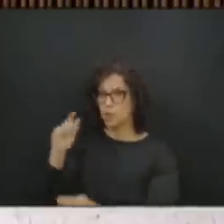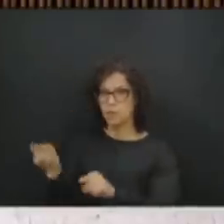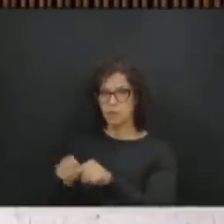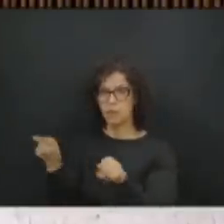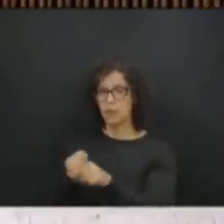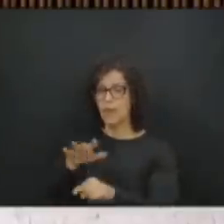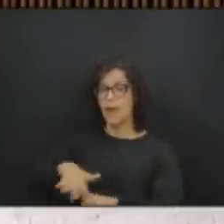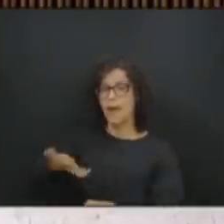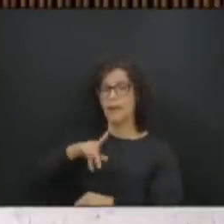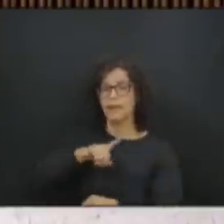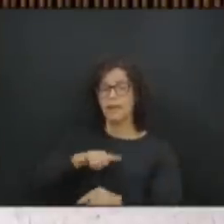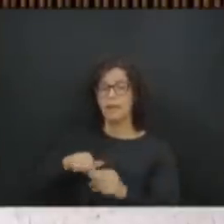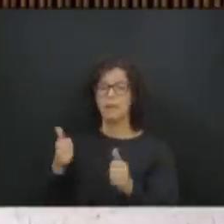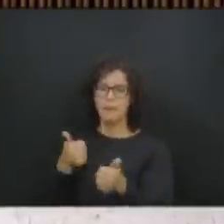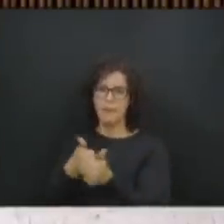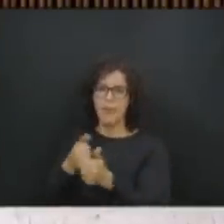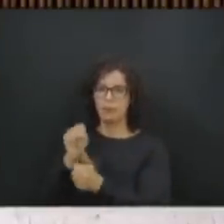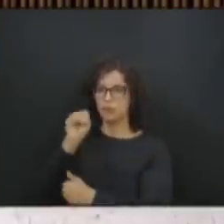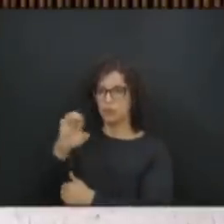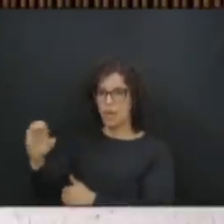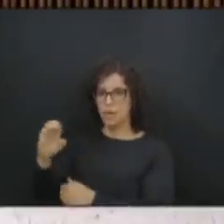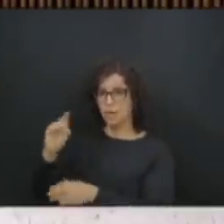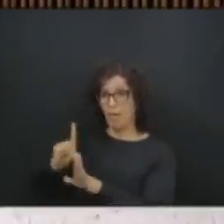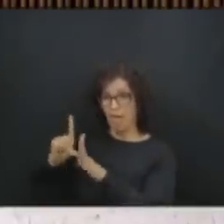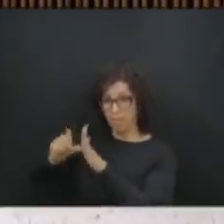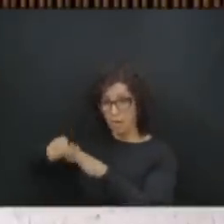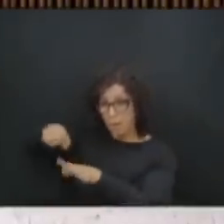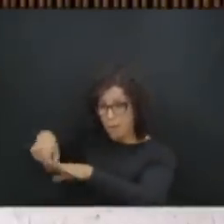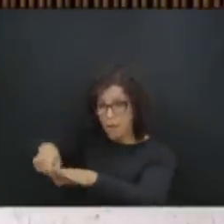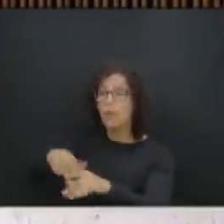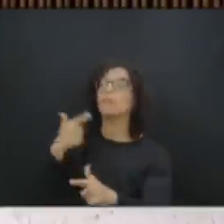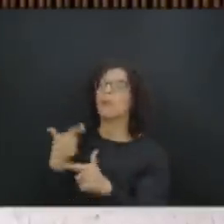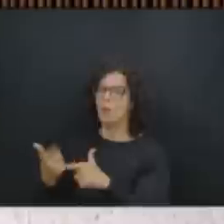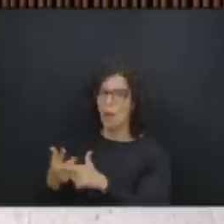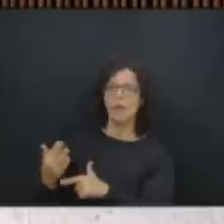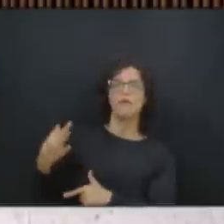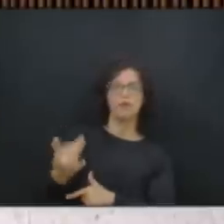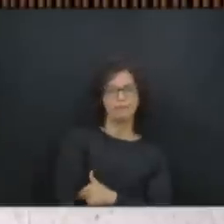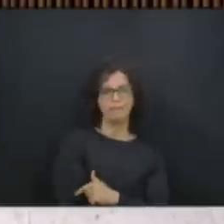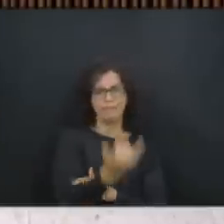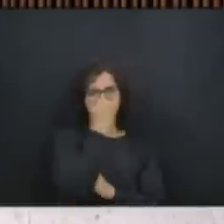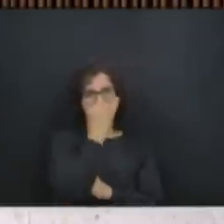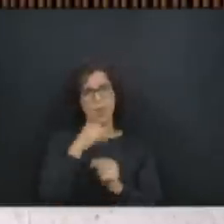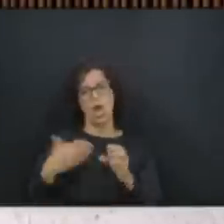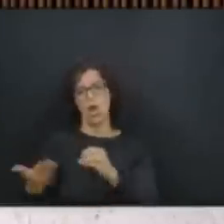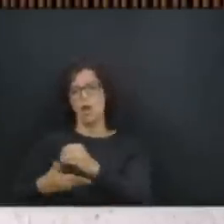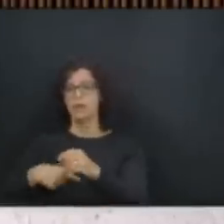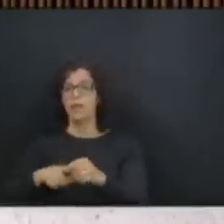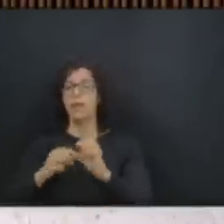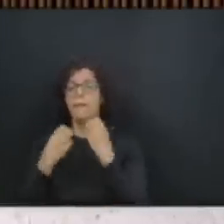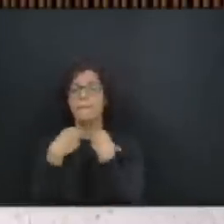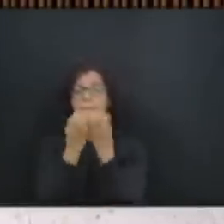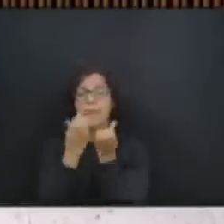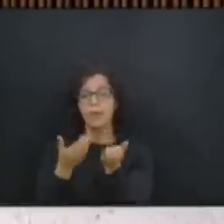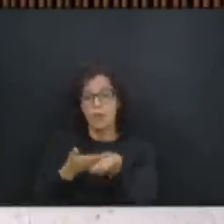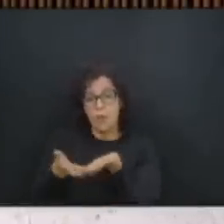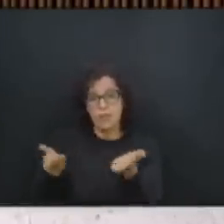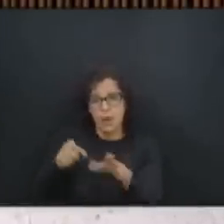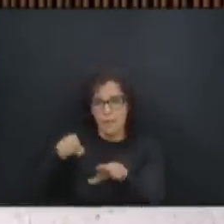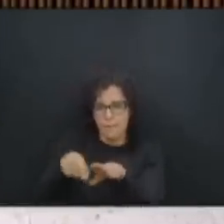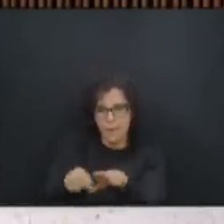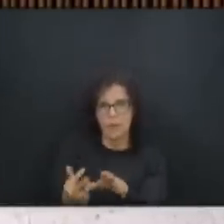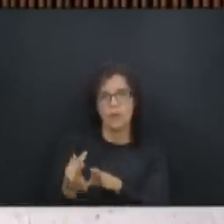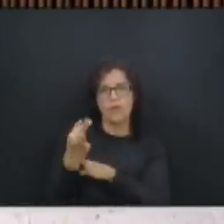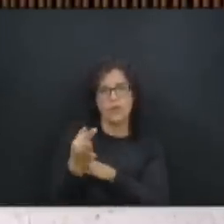e na região parte da região Sudeste haverá um grande e nesta sabe o que a safra de milho Inicia agora